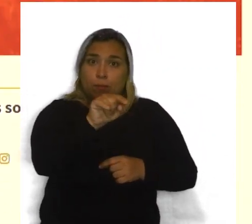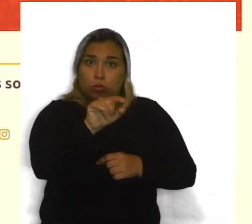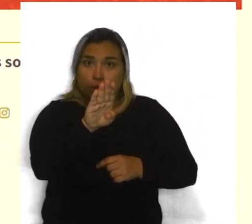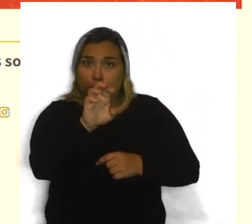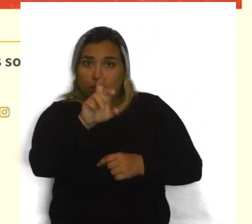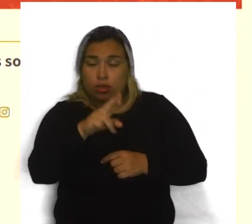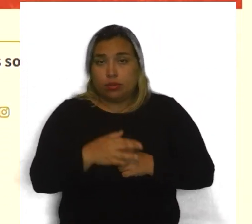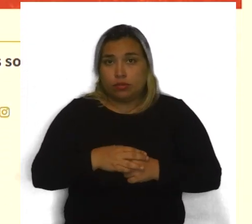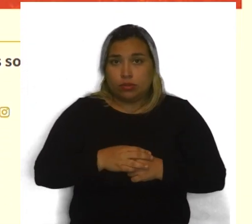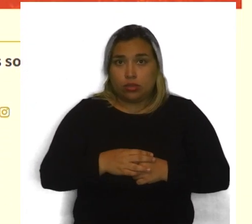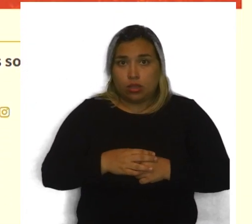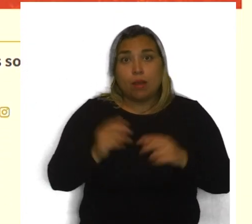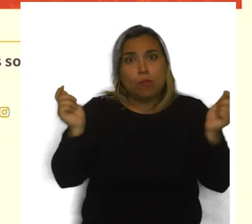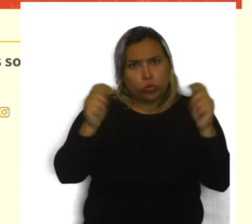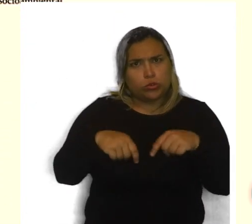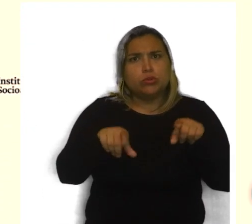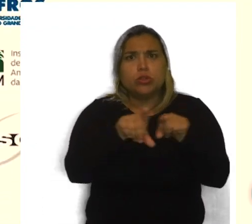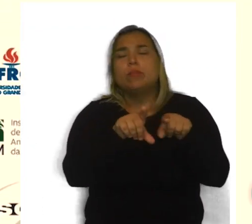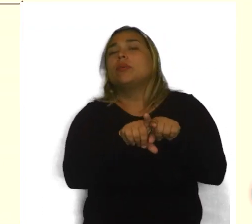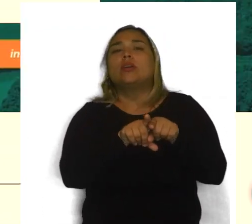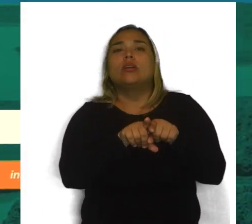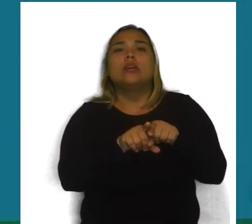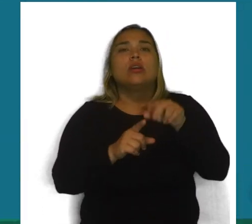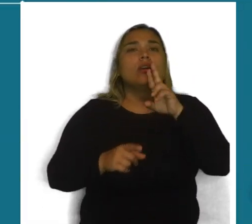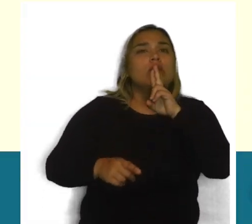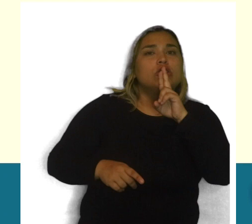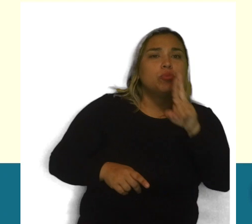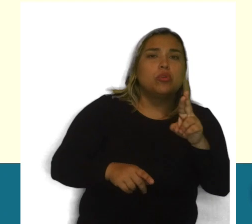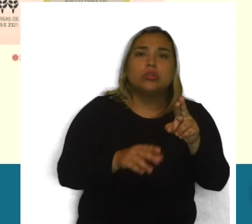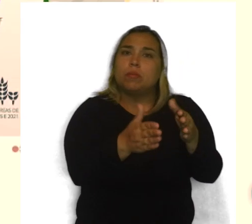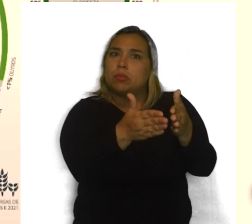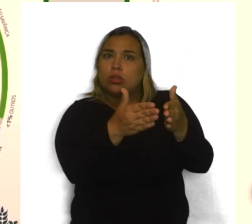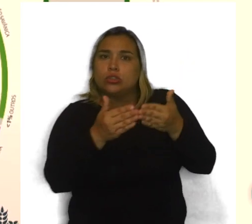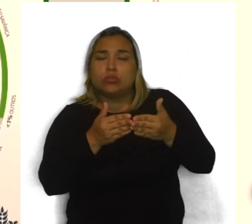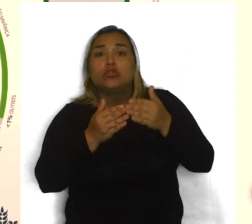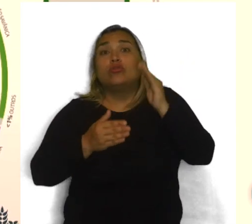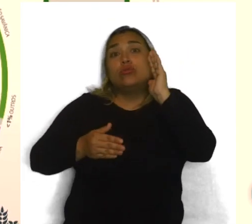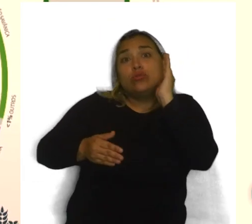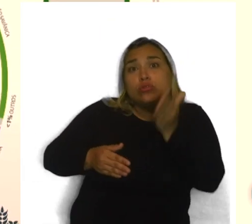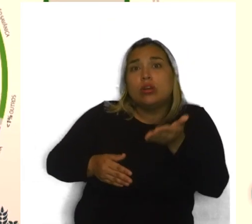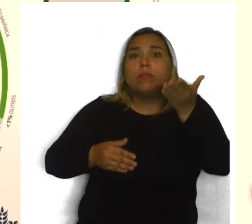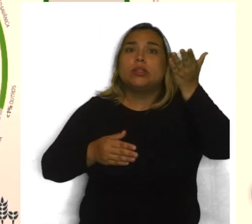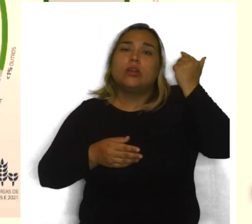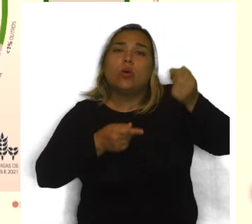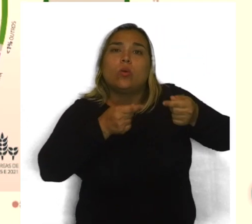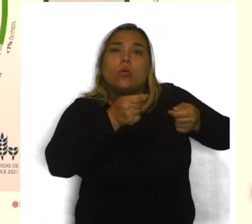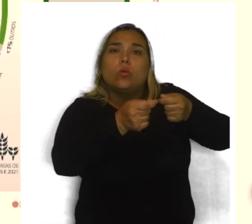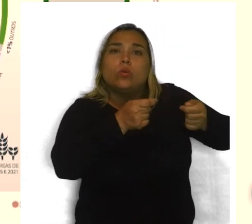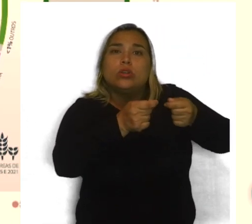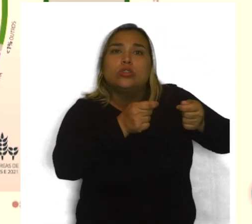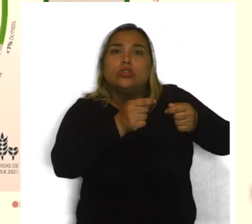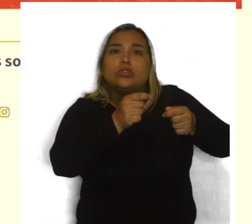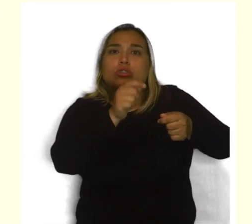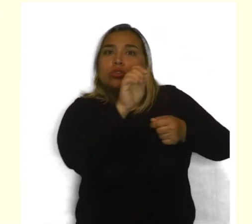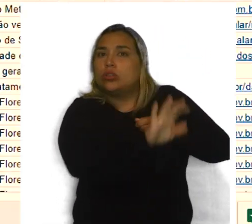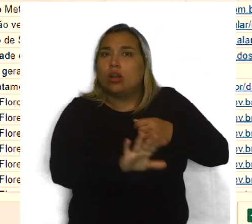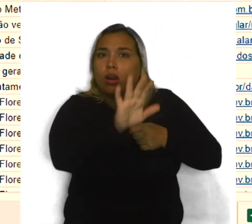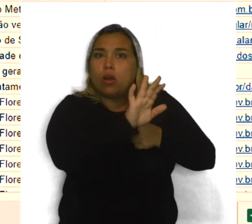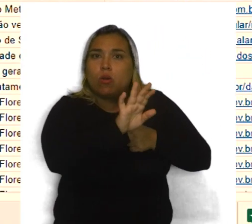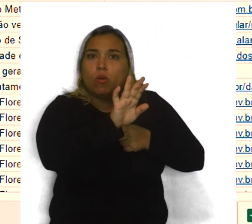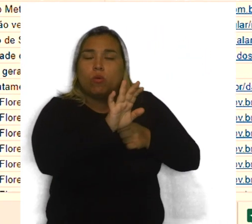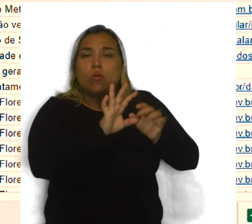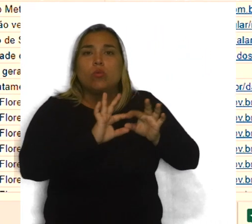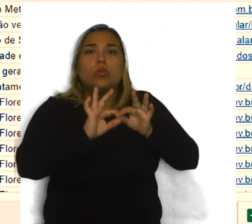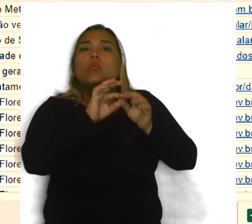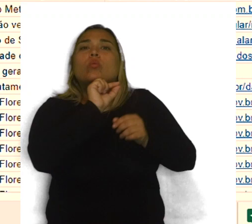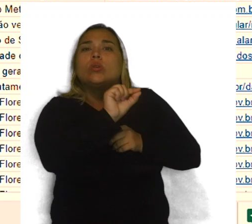Tem também a possibilidade de buscar nos pedidos e respostas que já foram feitas à Controladoria Geral da União. Sempre que tu fazes um